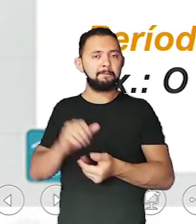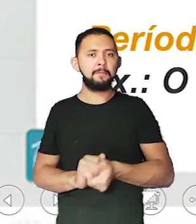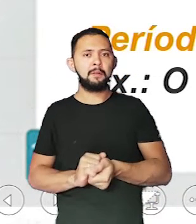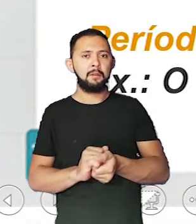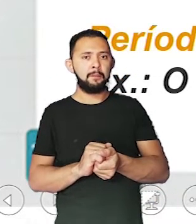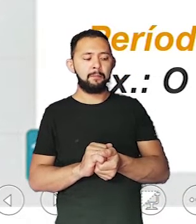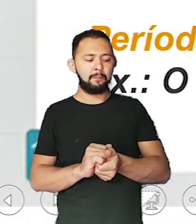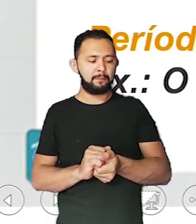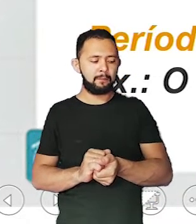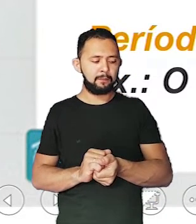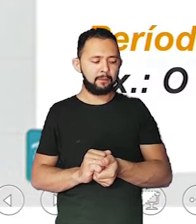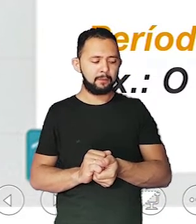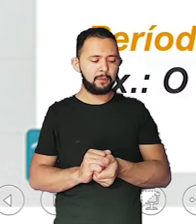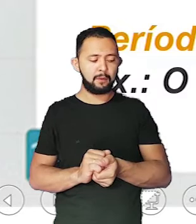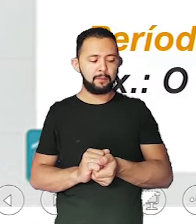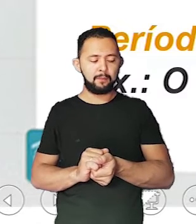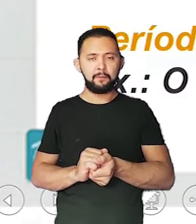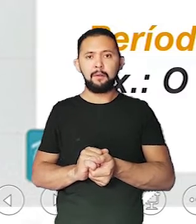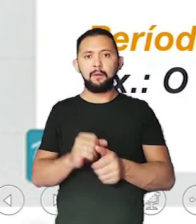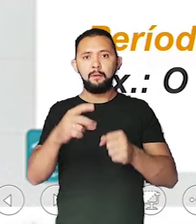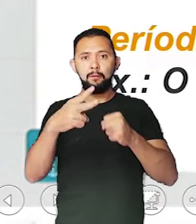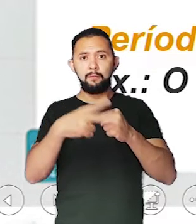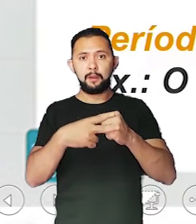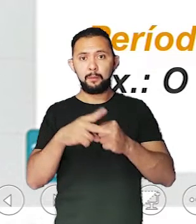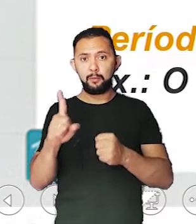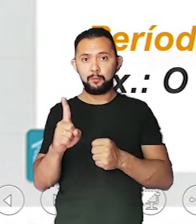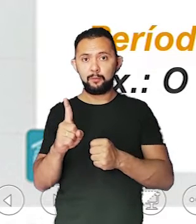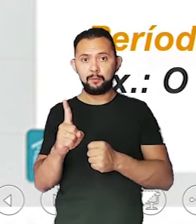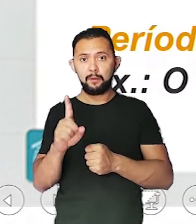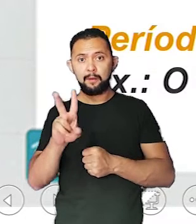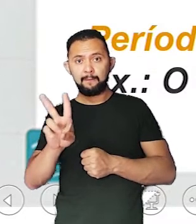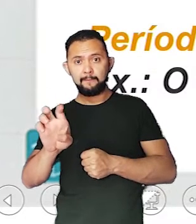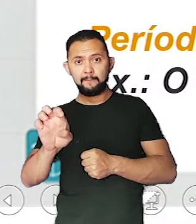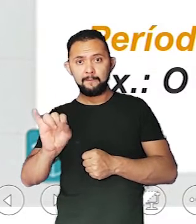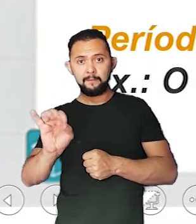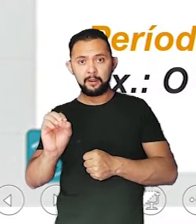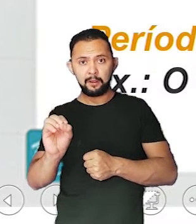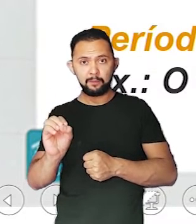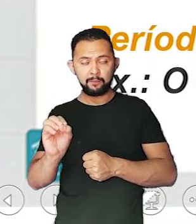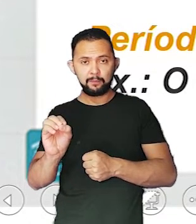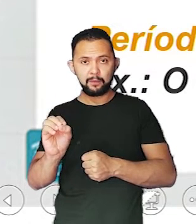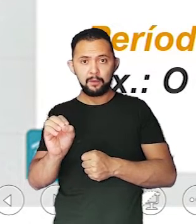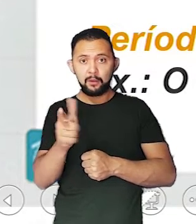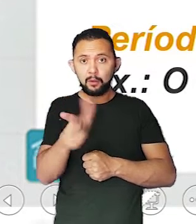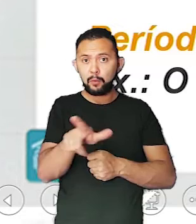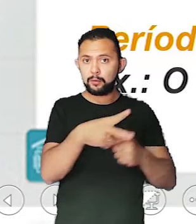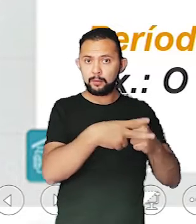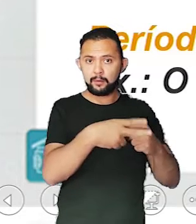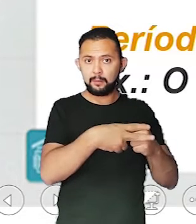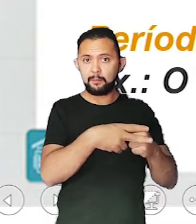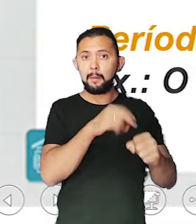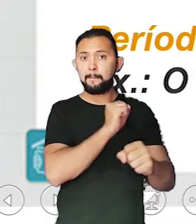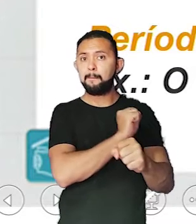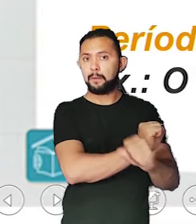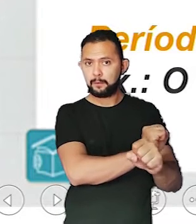Veio. E o verbo 2, né? Parou. Então, vocês têm aqui mais de um verbo, beleza? Tem o verbo 1 veio e o outro parou,